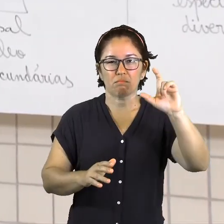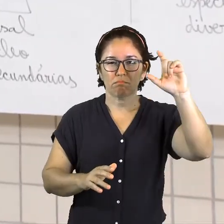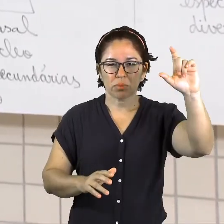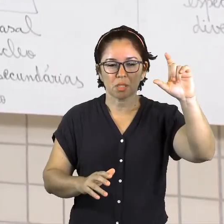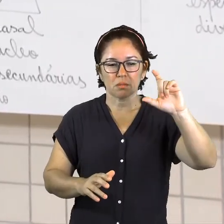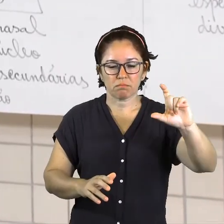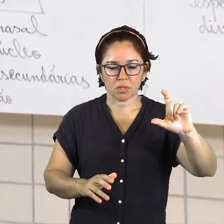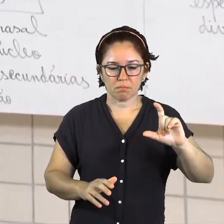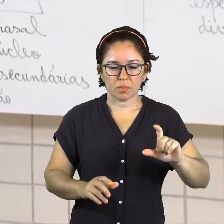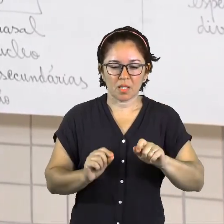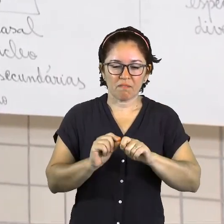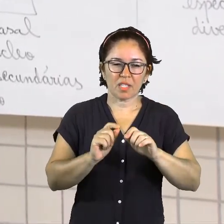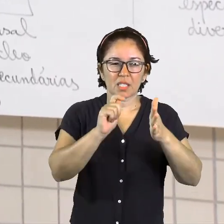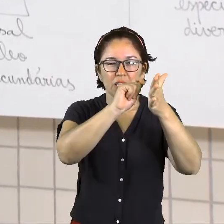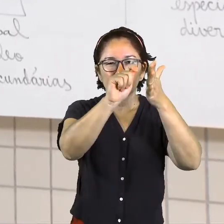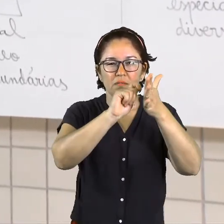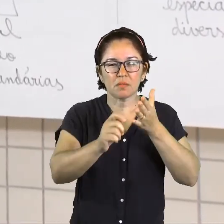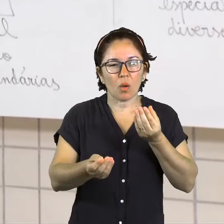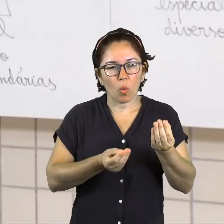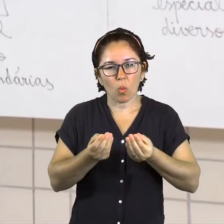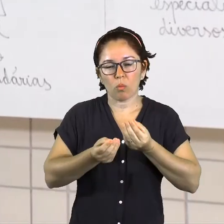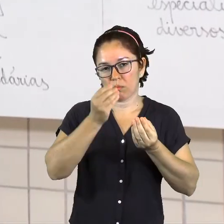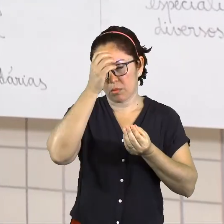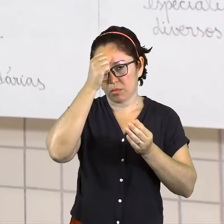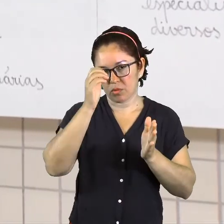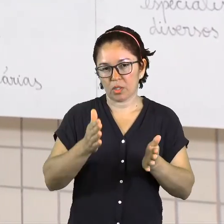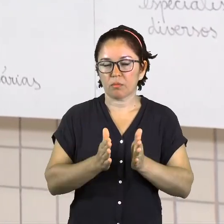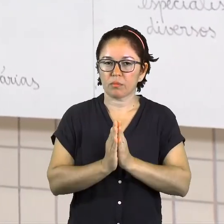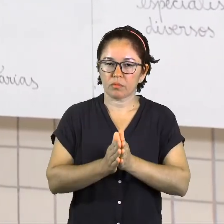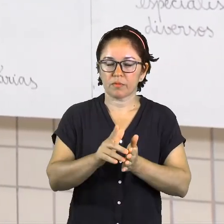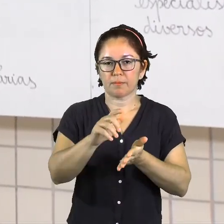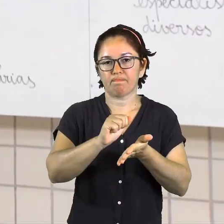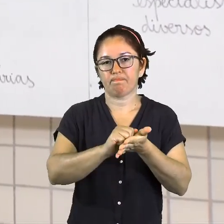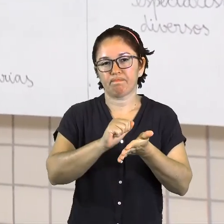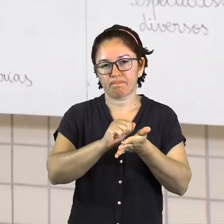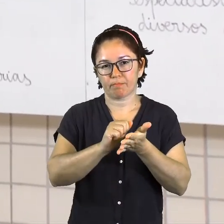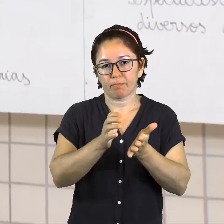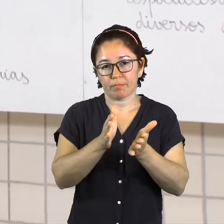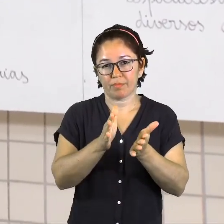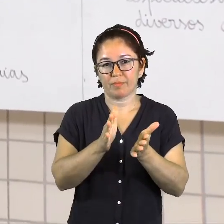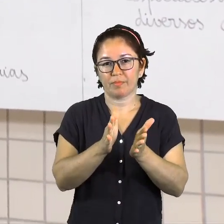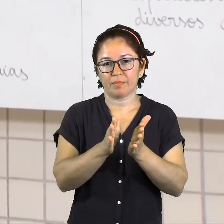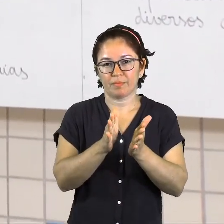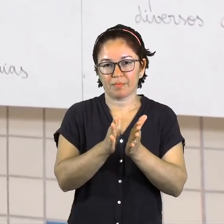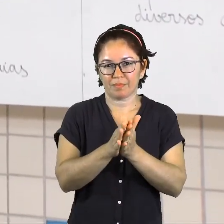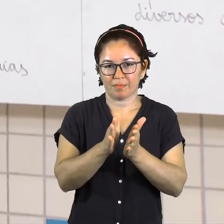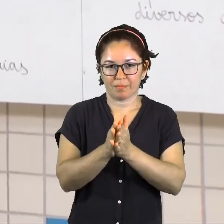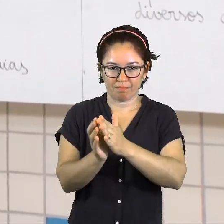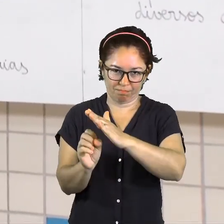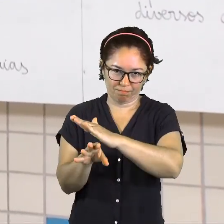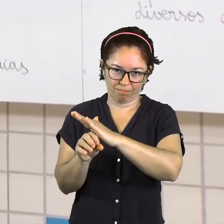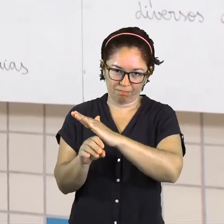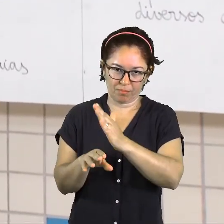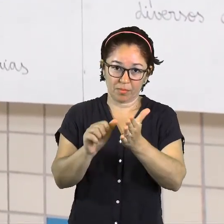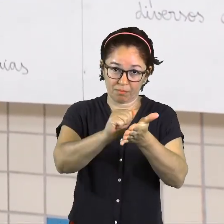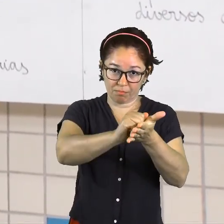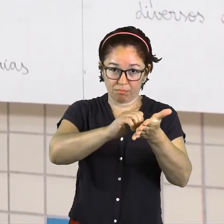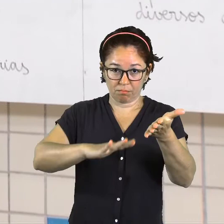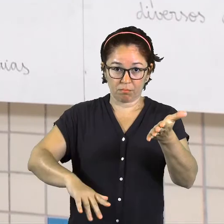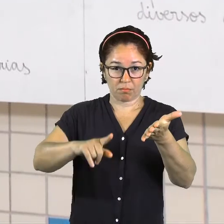paragrafação. Então, pessoal, façam as atividades propostas no material de